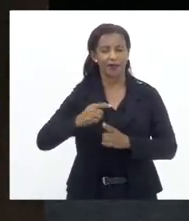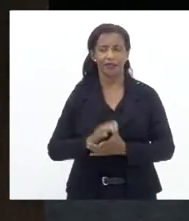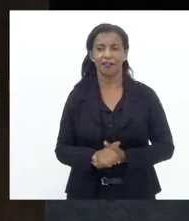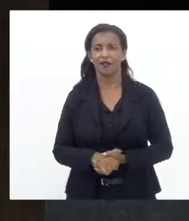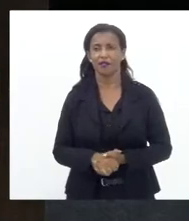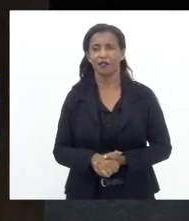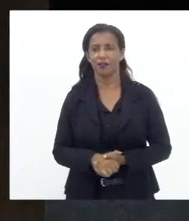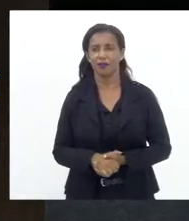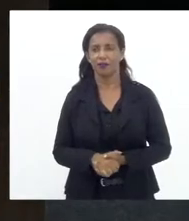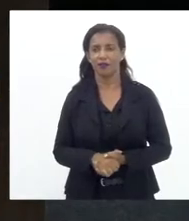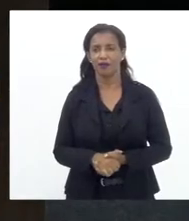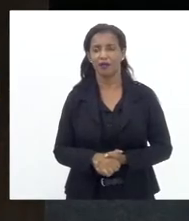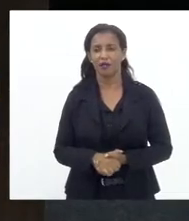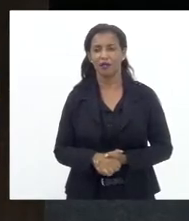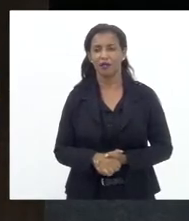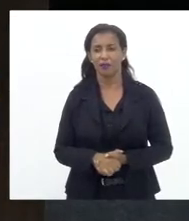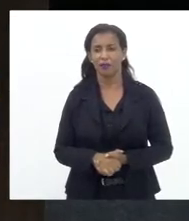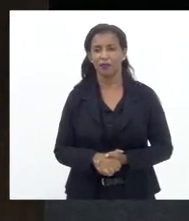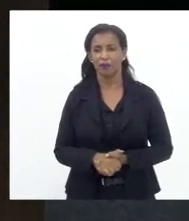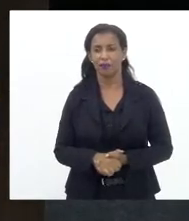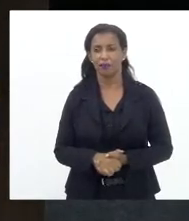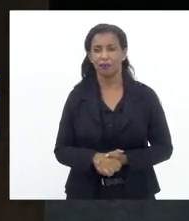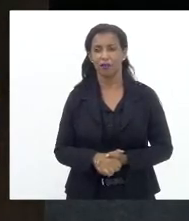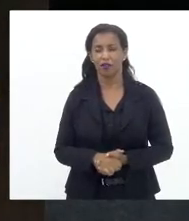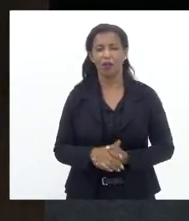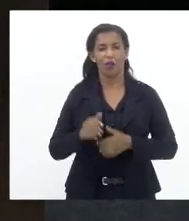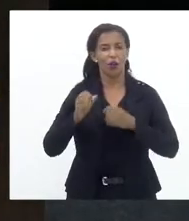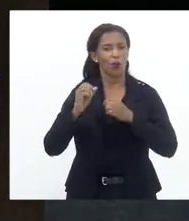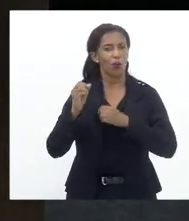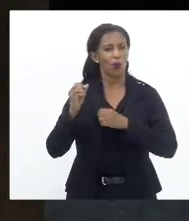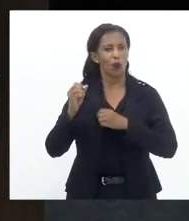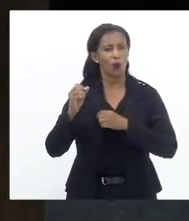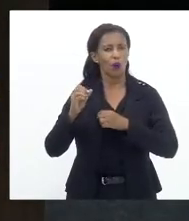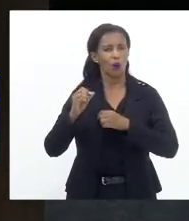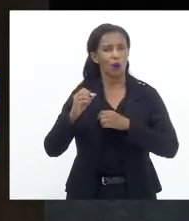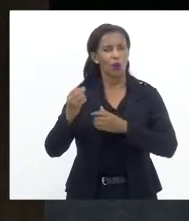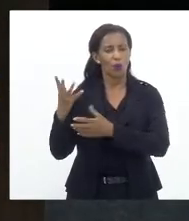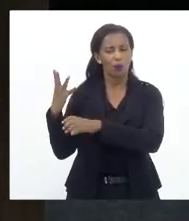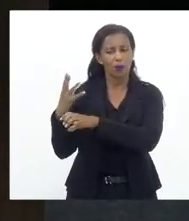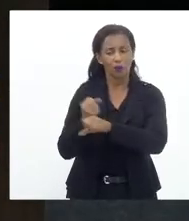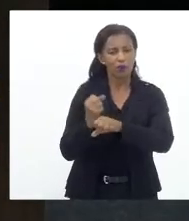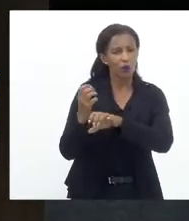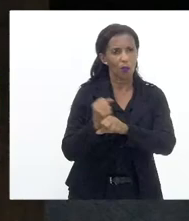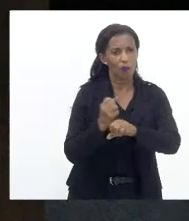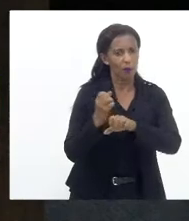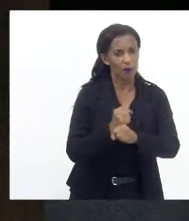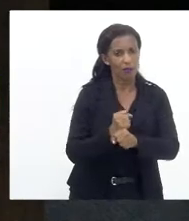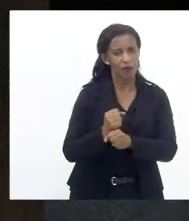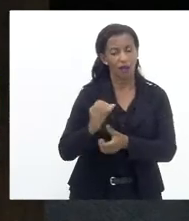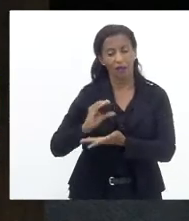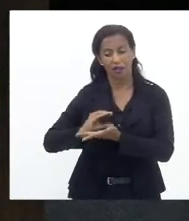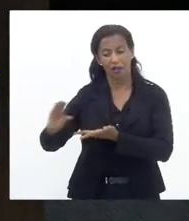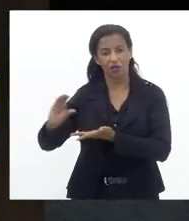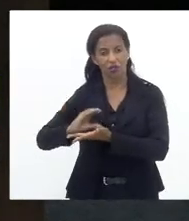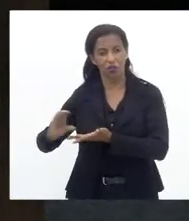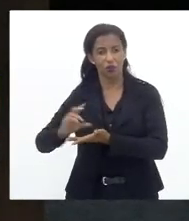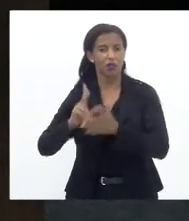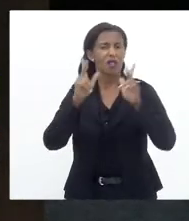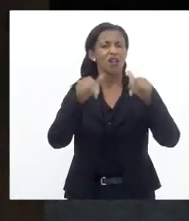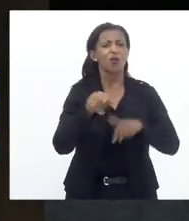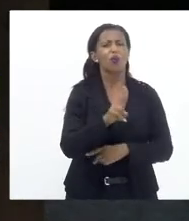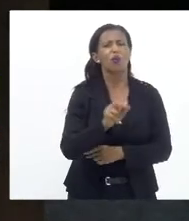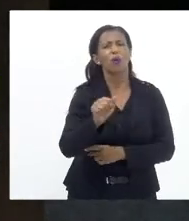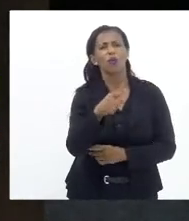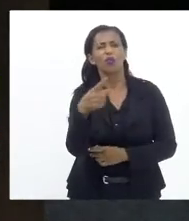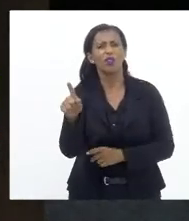é um rol de sessões para não se contabilizar na despesa primária com uma união tá